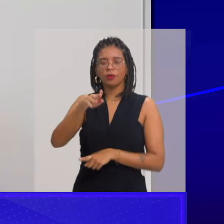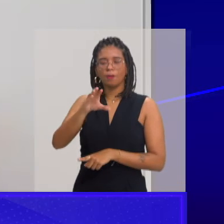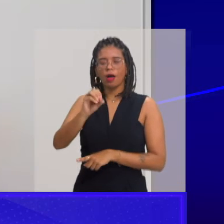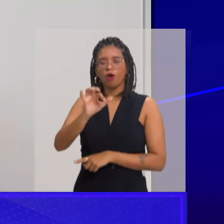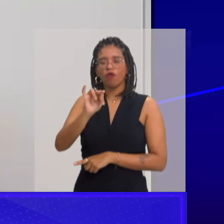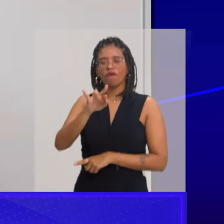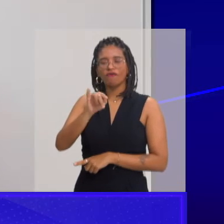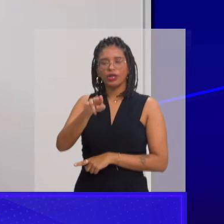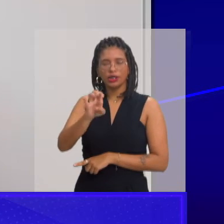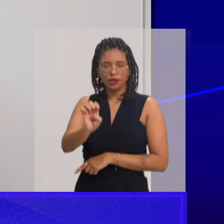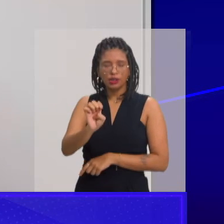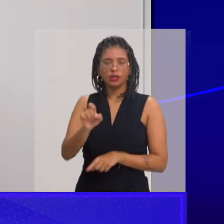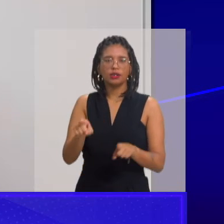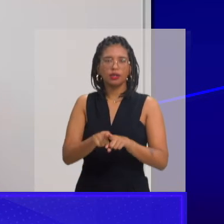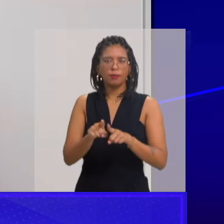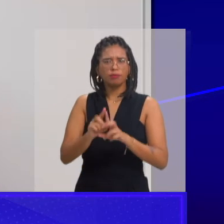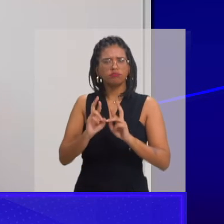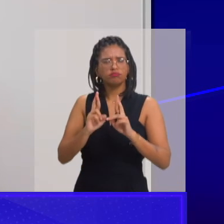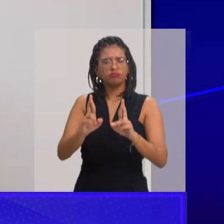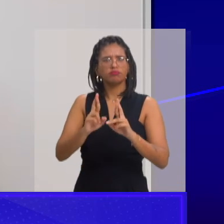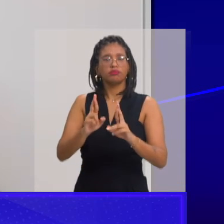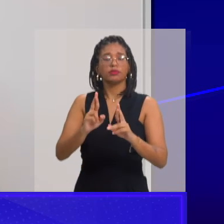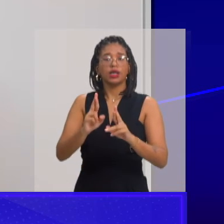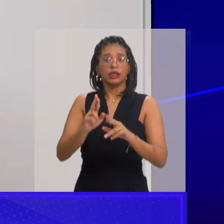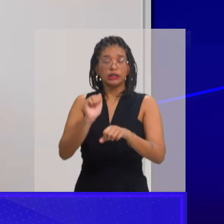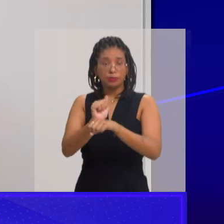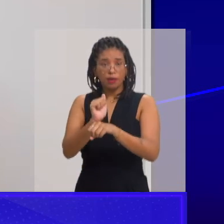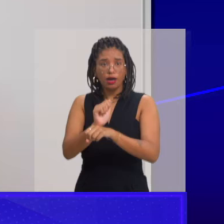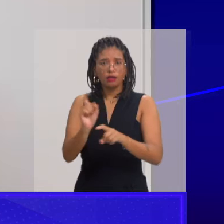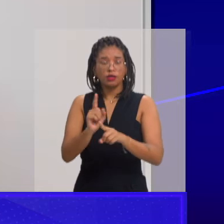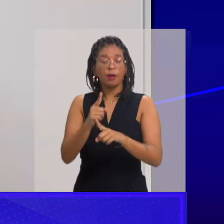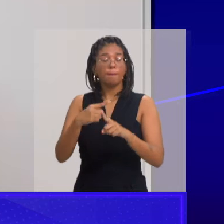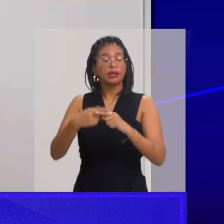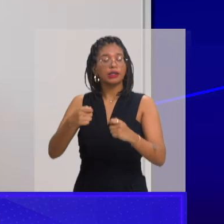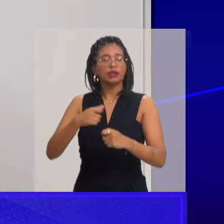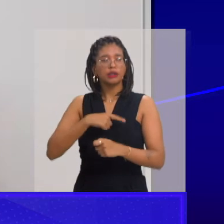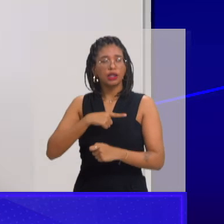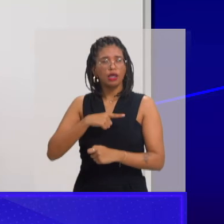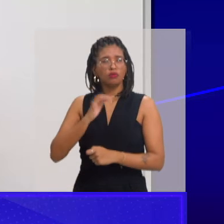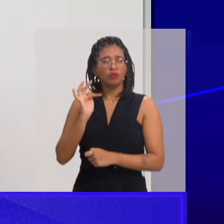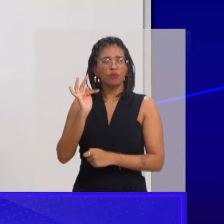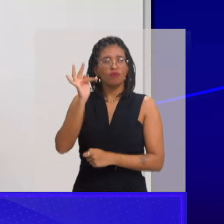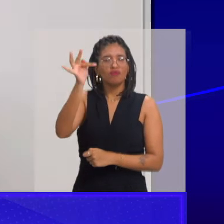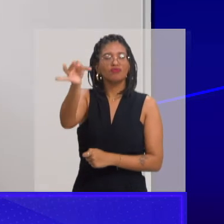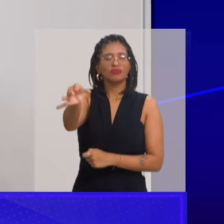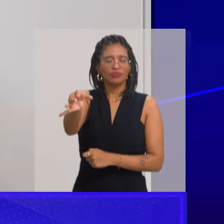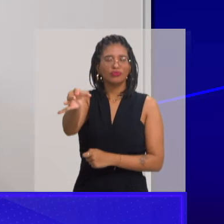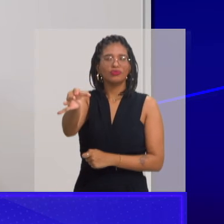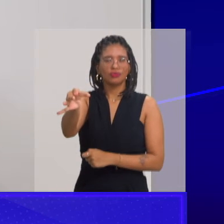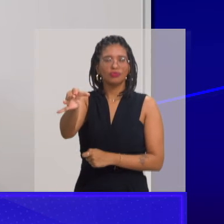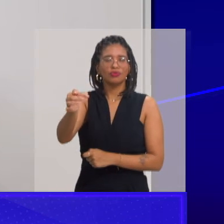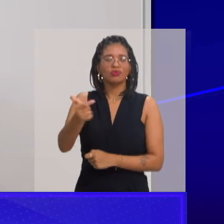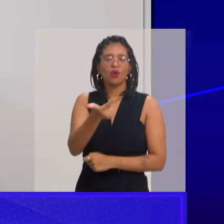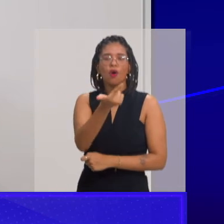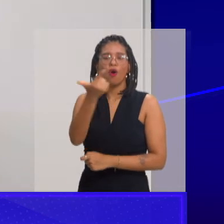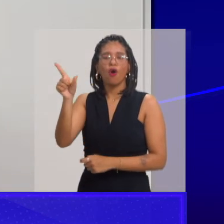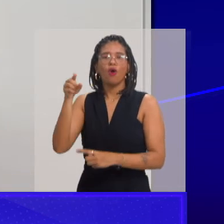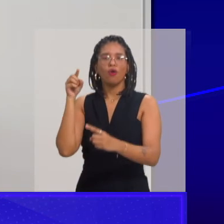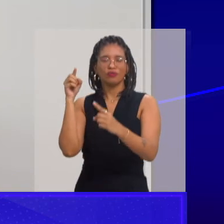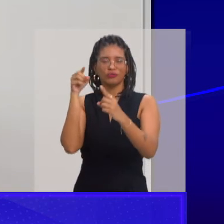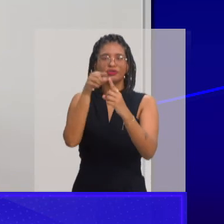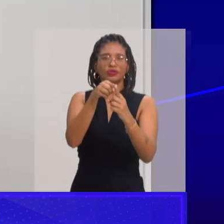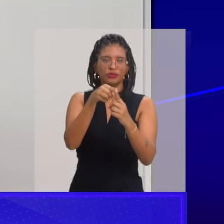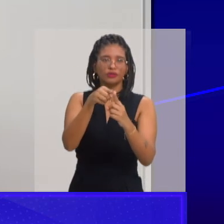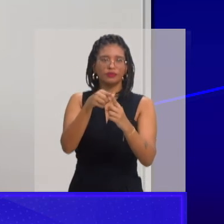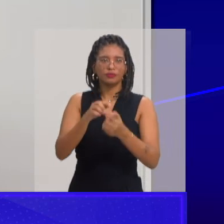esperançar de Paulo Freire. Não há esperança de esperar, mas esperança de ter como um futuro, um